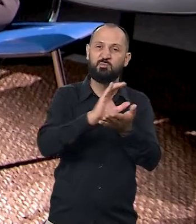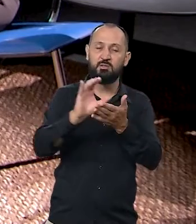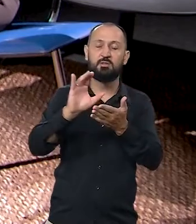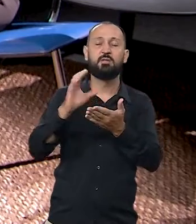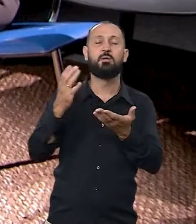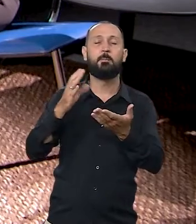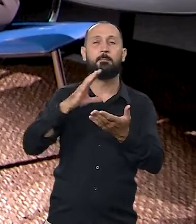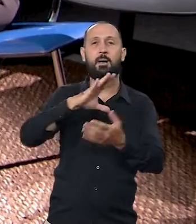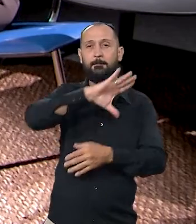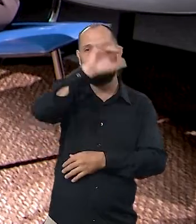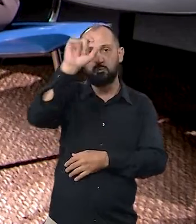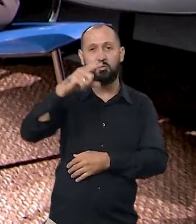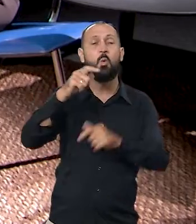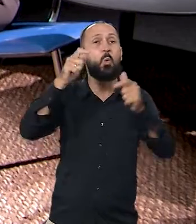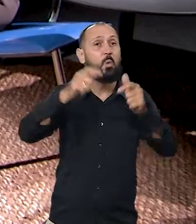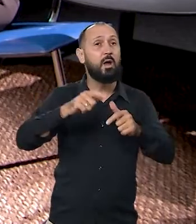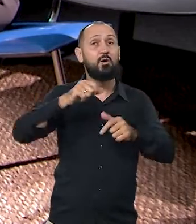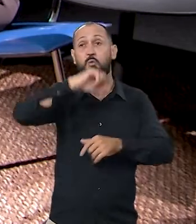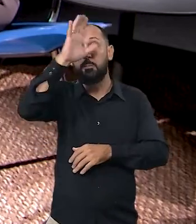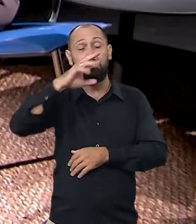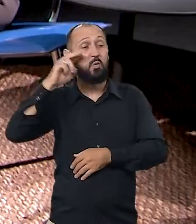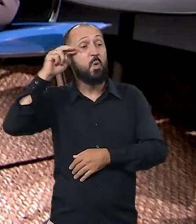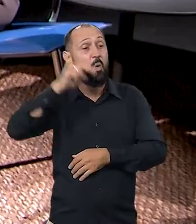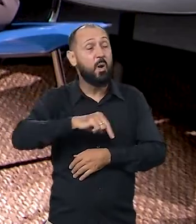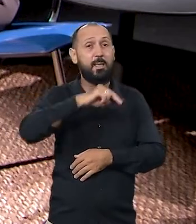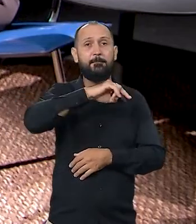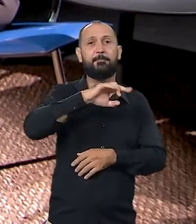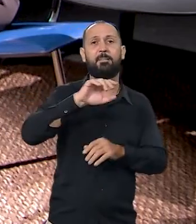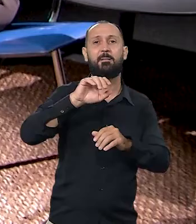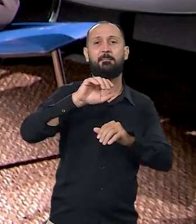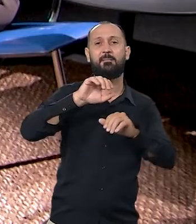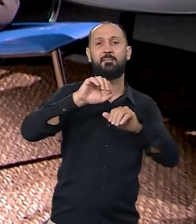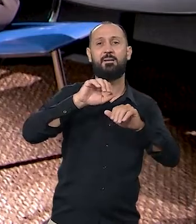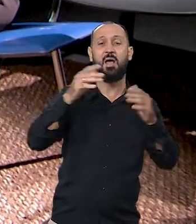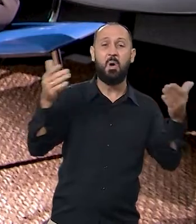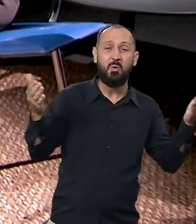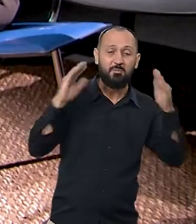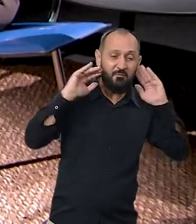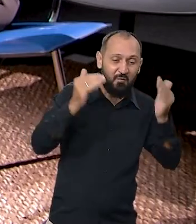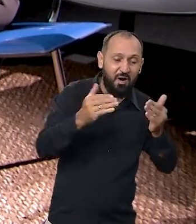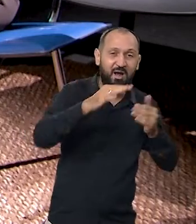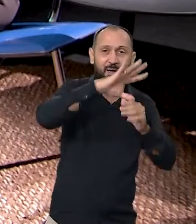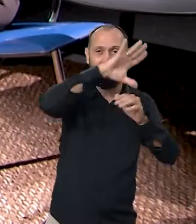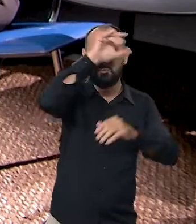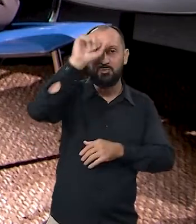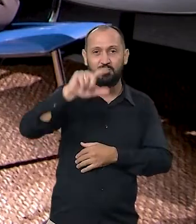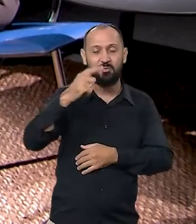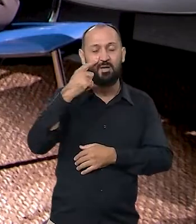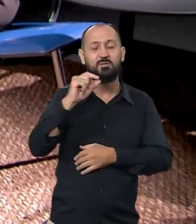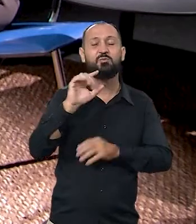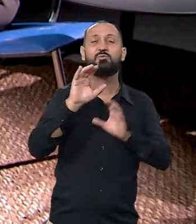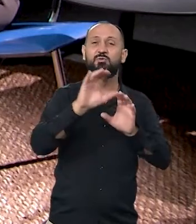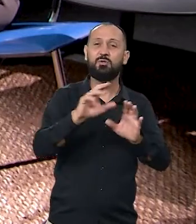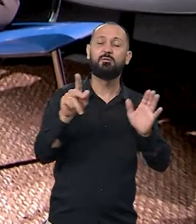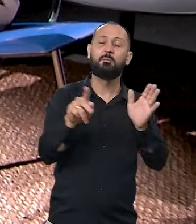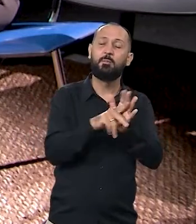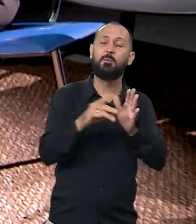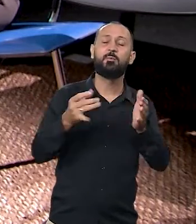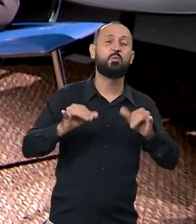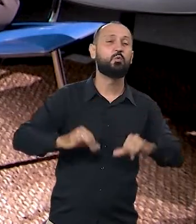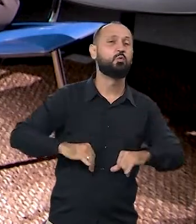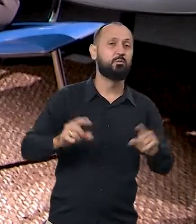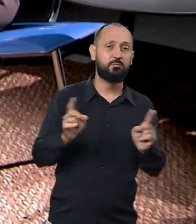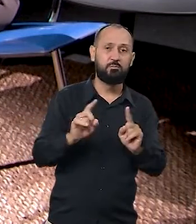Estado. Mato Grosso é a bola da vez do investimento nacional, mas que esse investimento não seja como uma cruz,